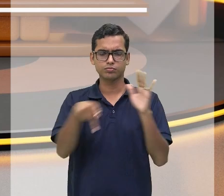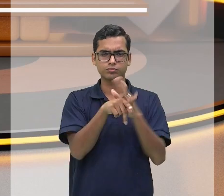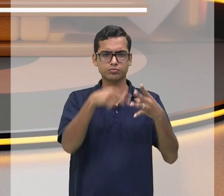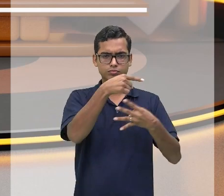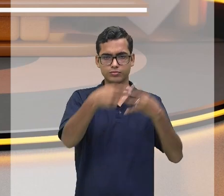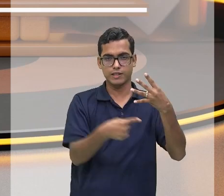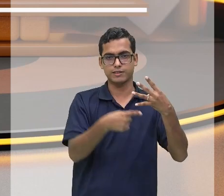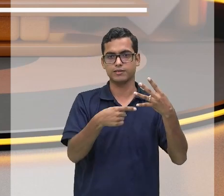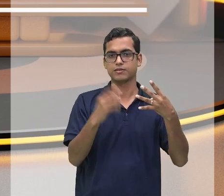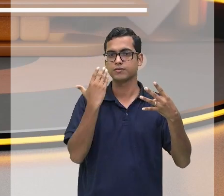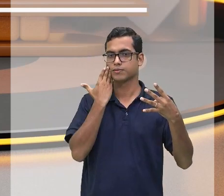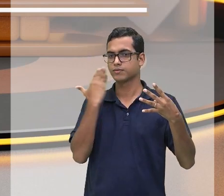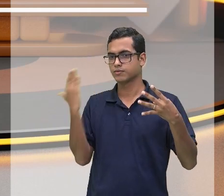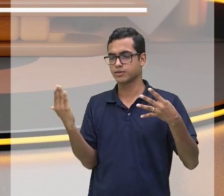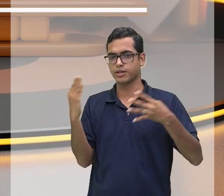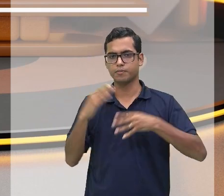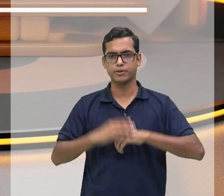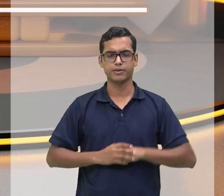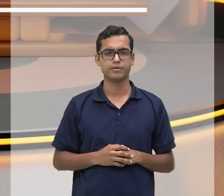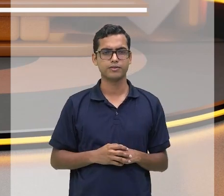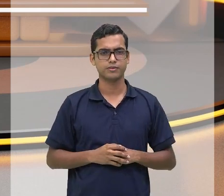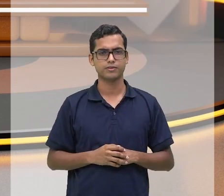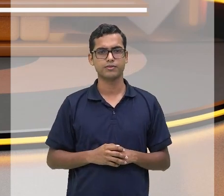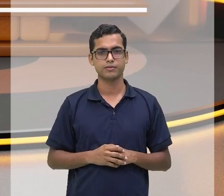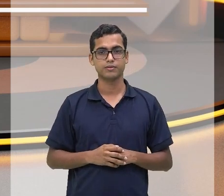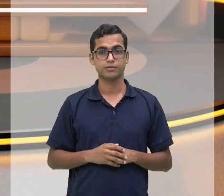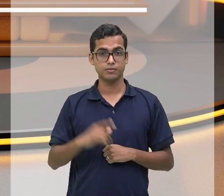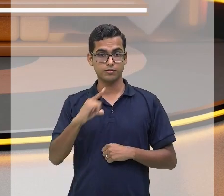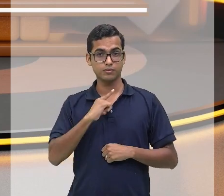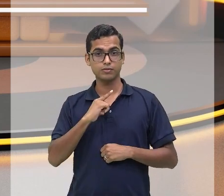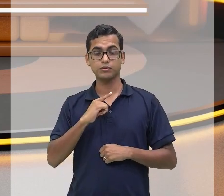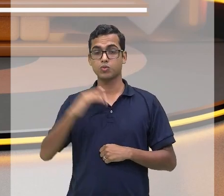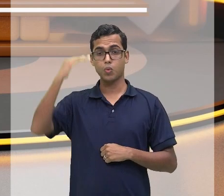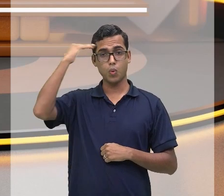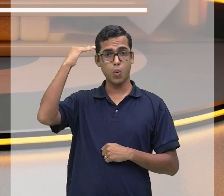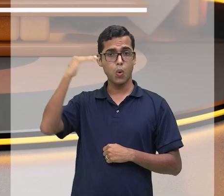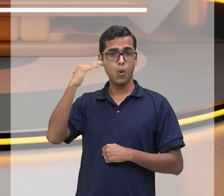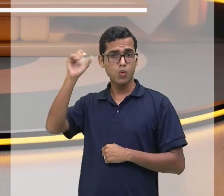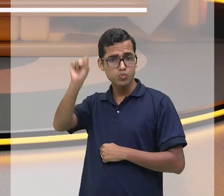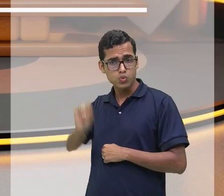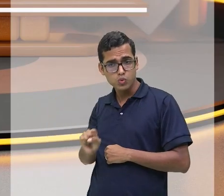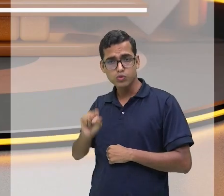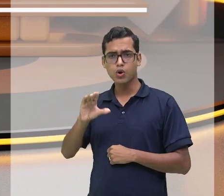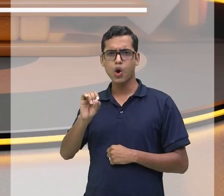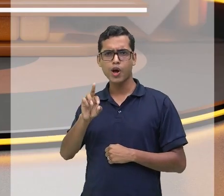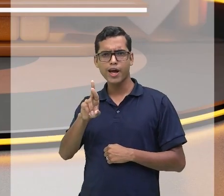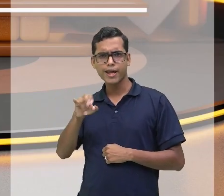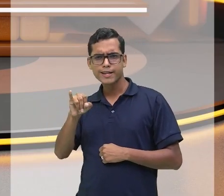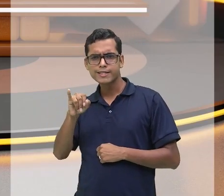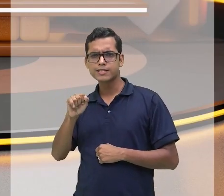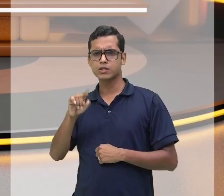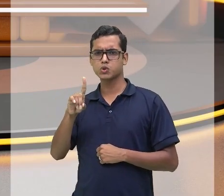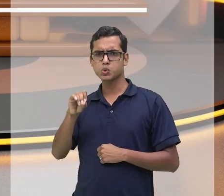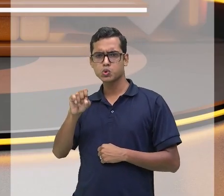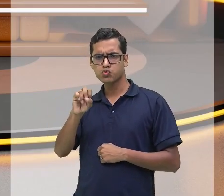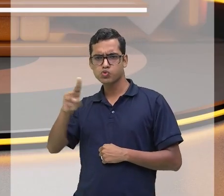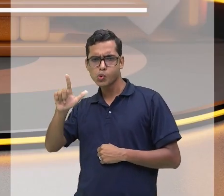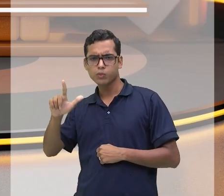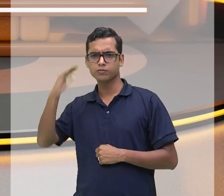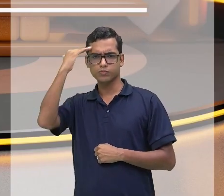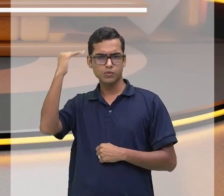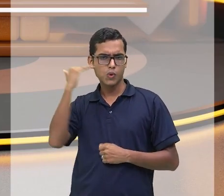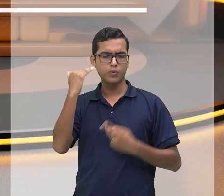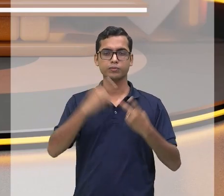conhecidos como os tigres asiáticos? Nós teremos aí a Coreia do Sul, né, Hong Kong, Taiwan